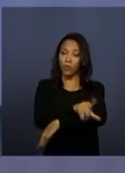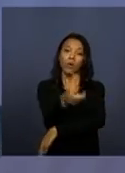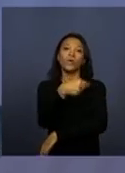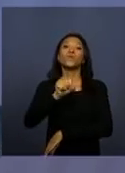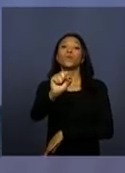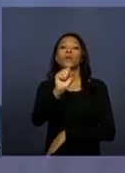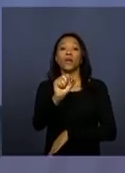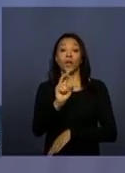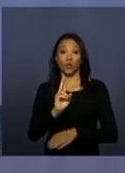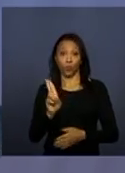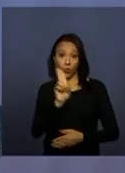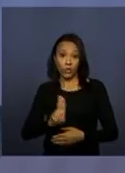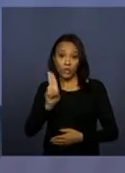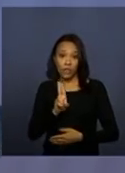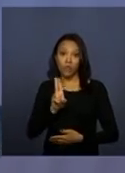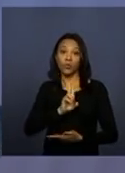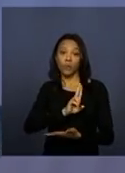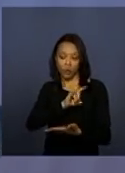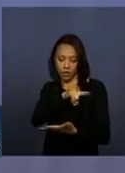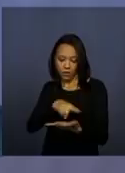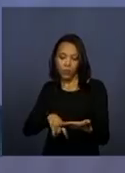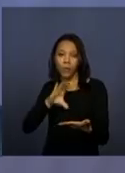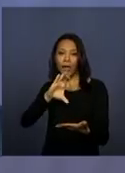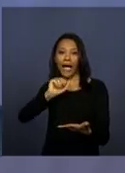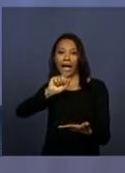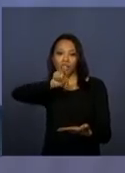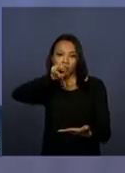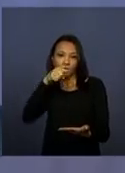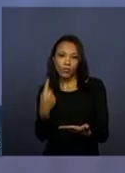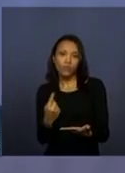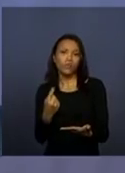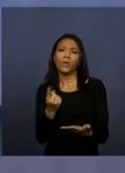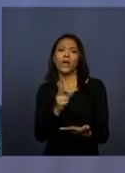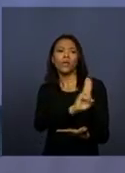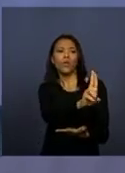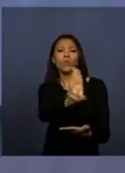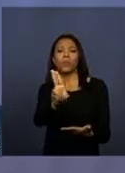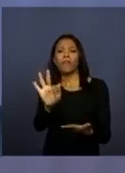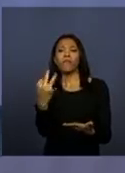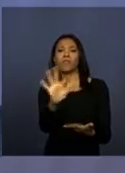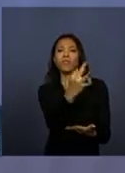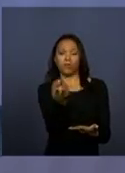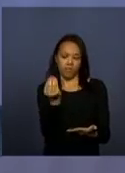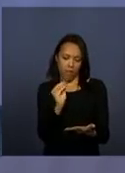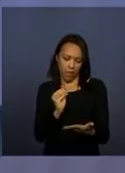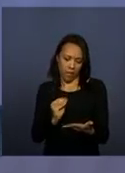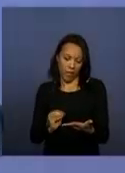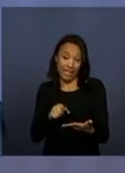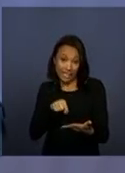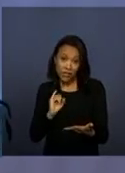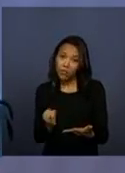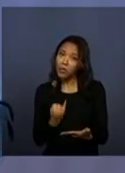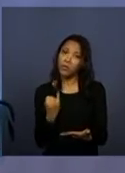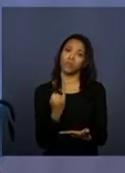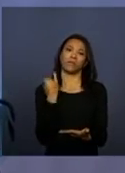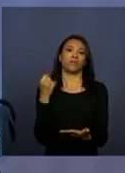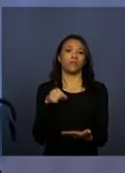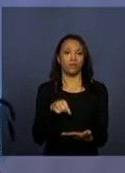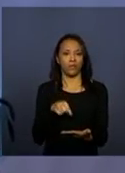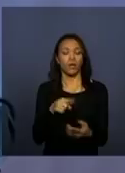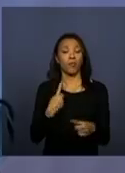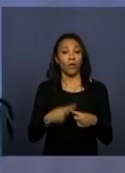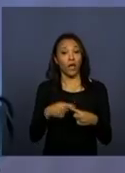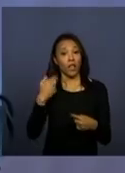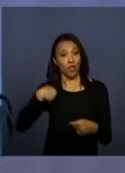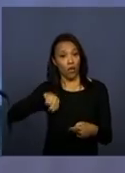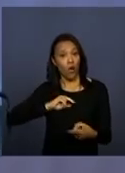chamado Cadastro Único, chamado CadÚnico. Isso é muito importante, porque pelo CadÚnico